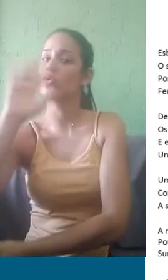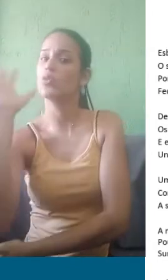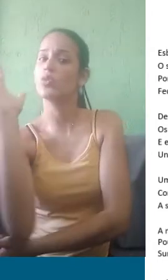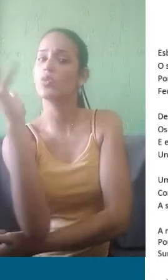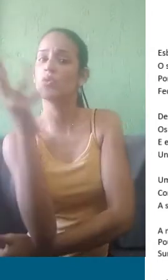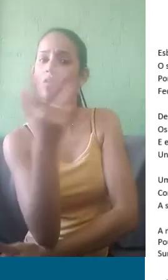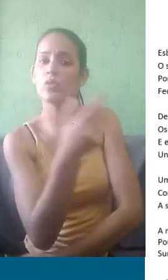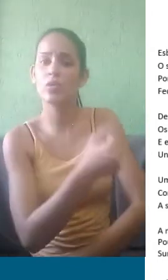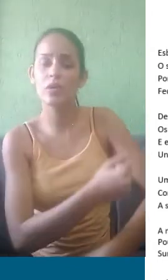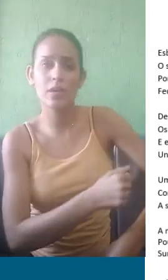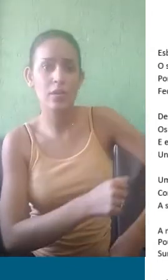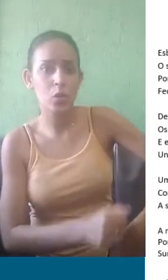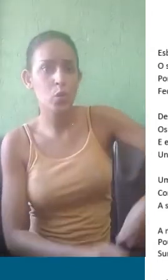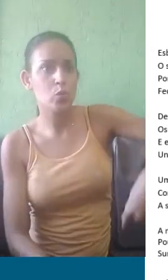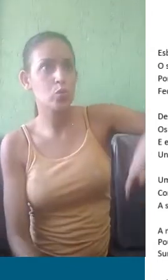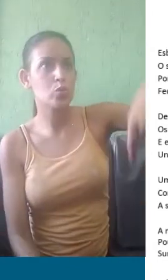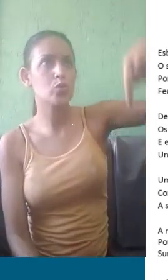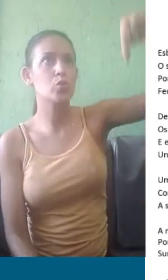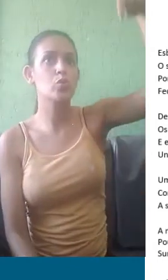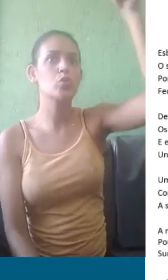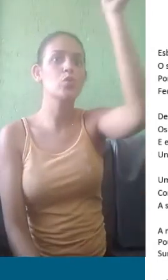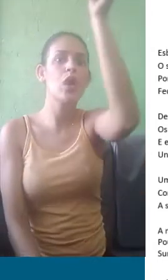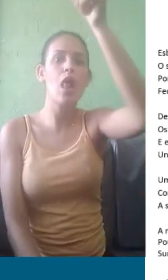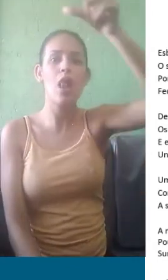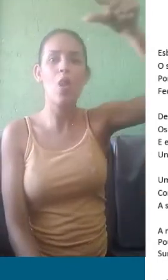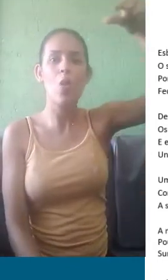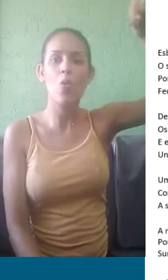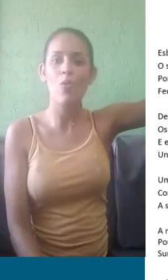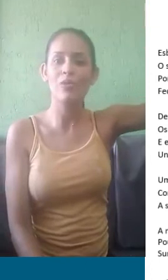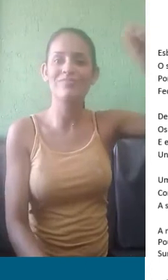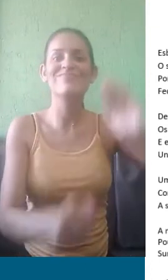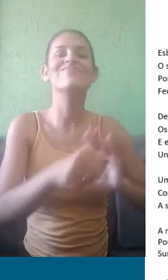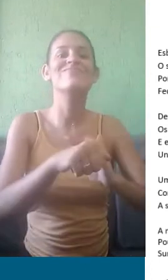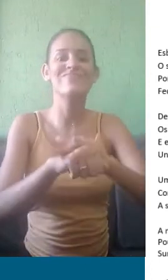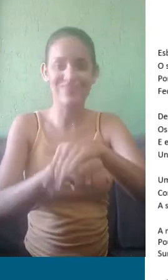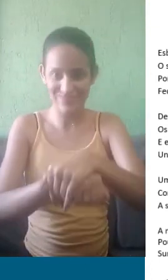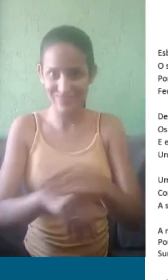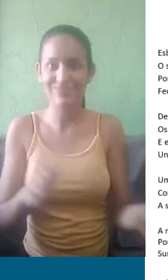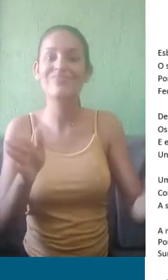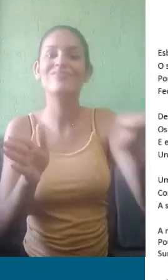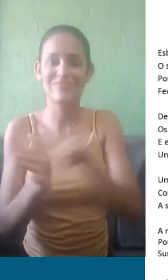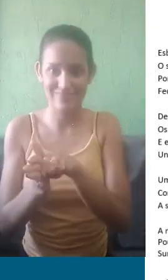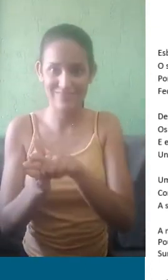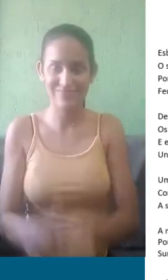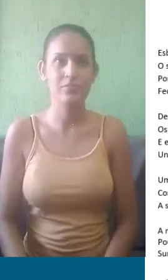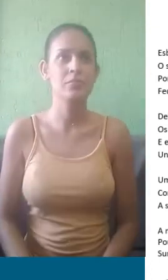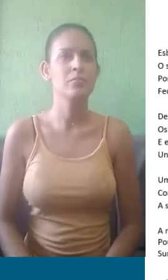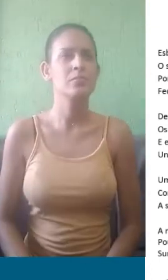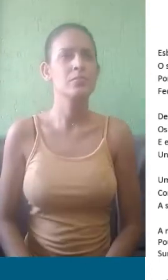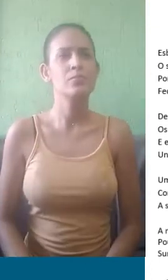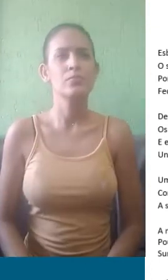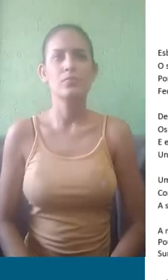árvores, a lua. Surge trêmula, trêmula. Anoitece. Seguindo para o enunciado,